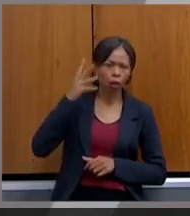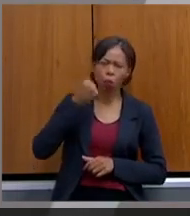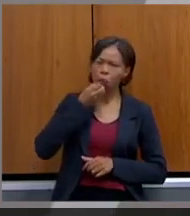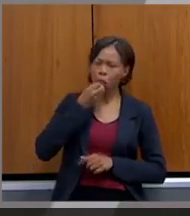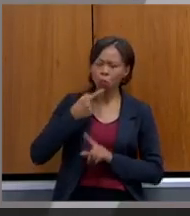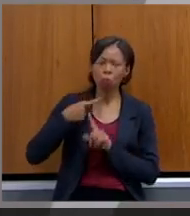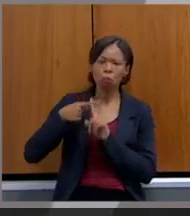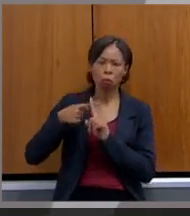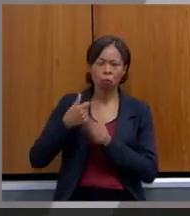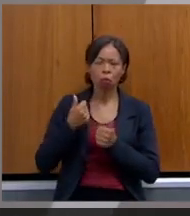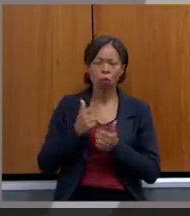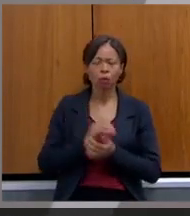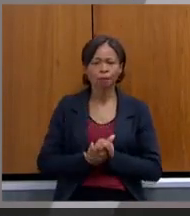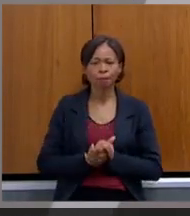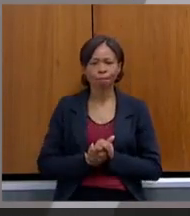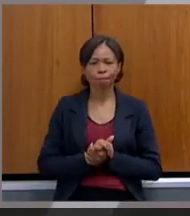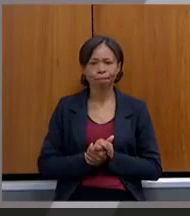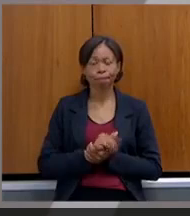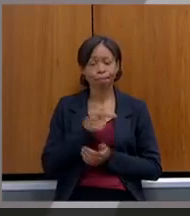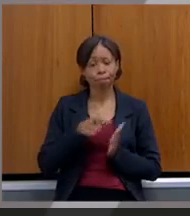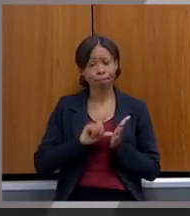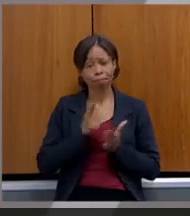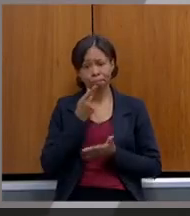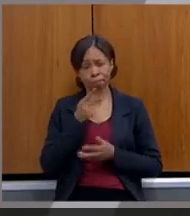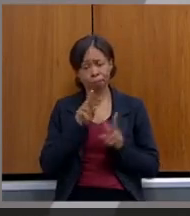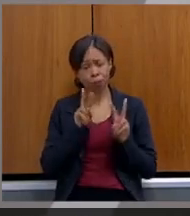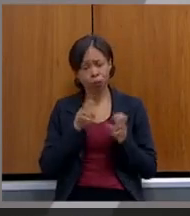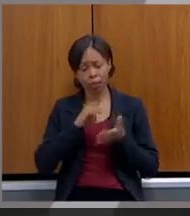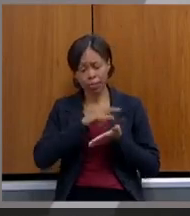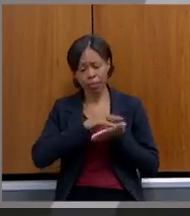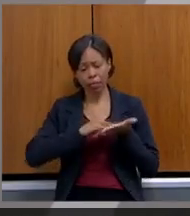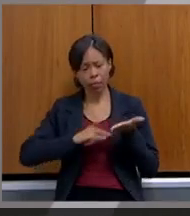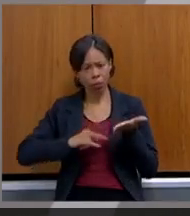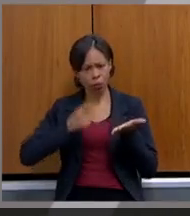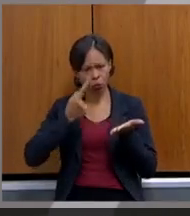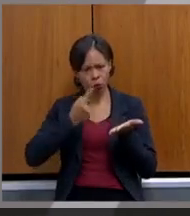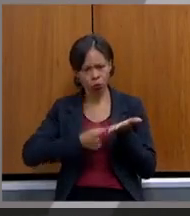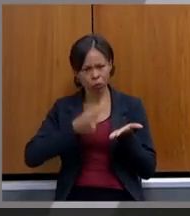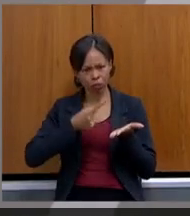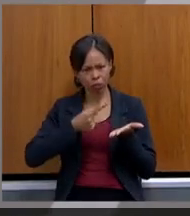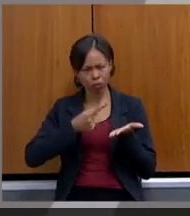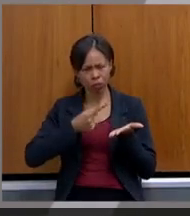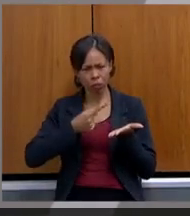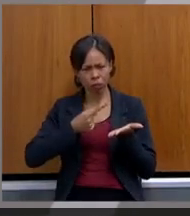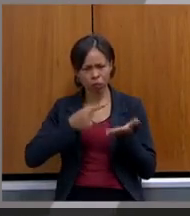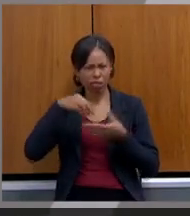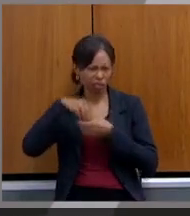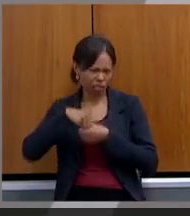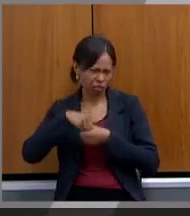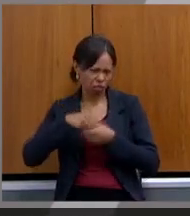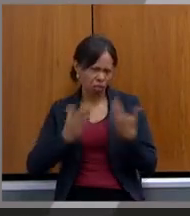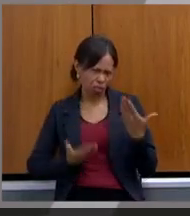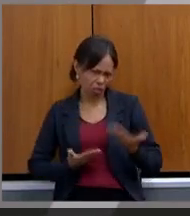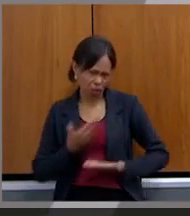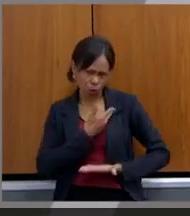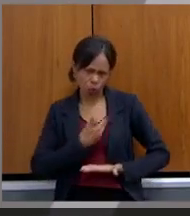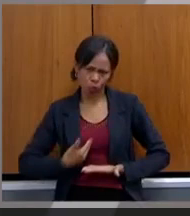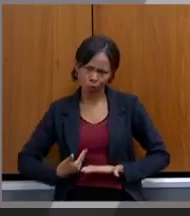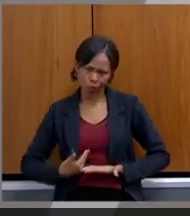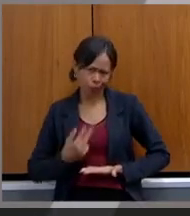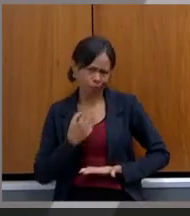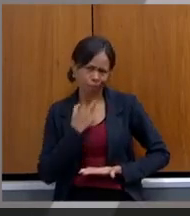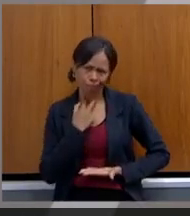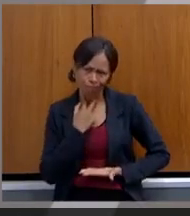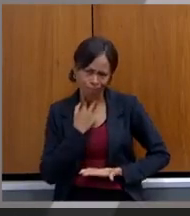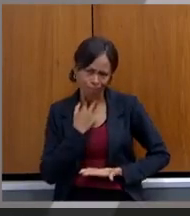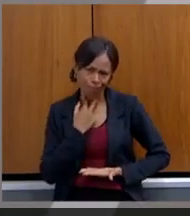realmente Foi algo assim que não se deve fazer no e no serviço público em nenhum lugar aquilo que